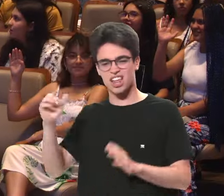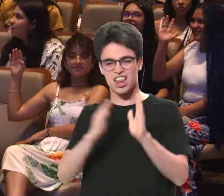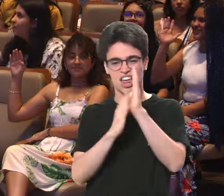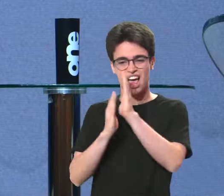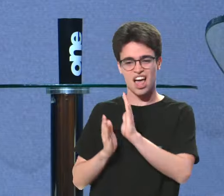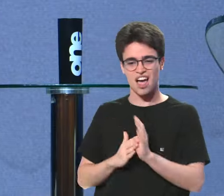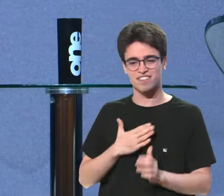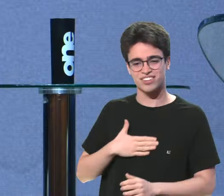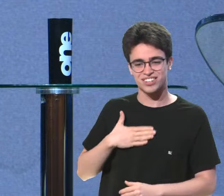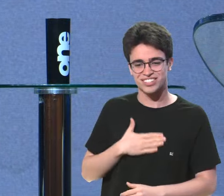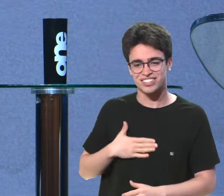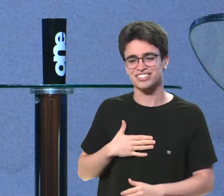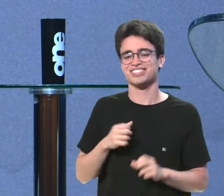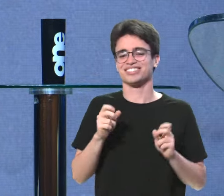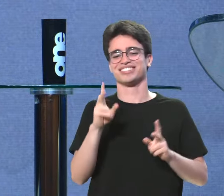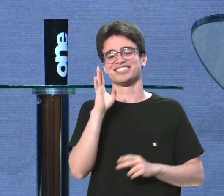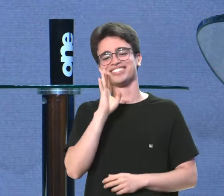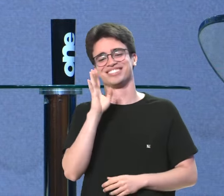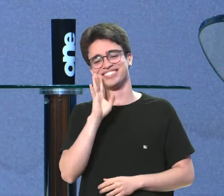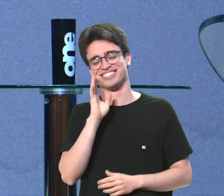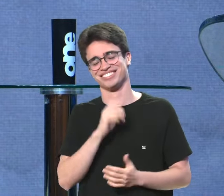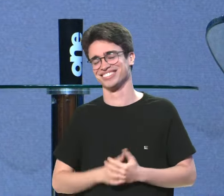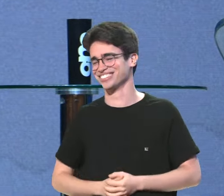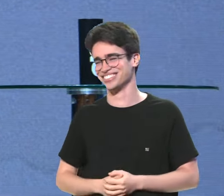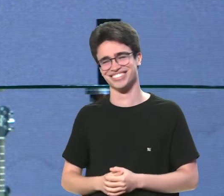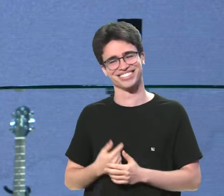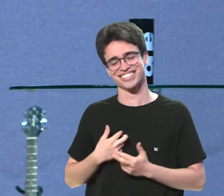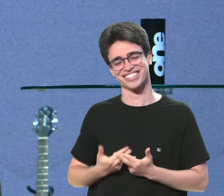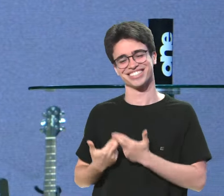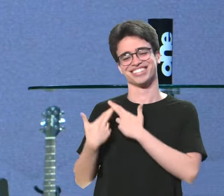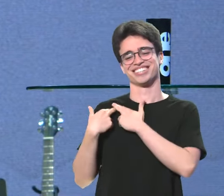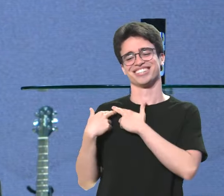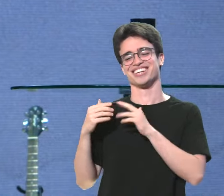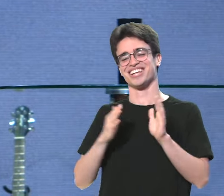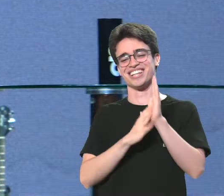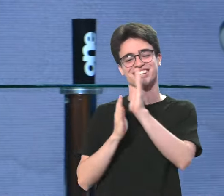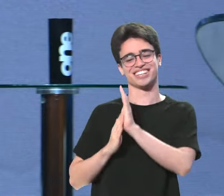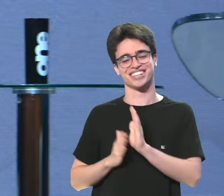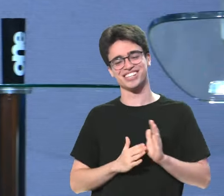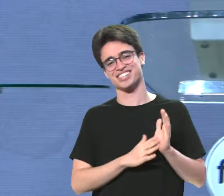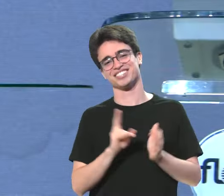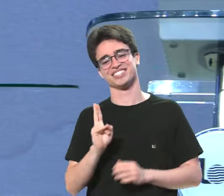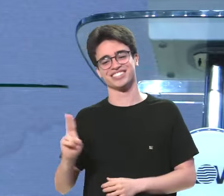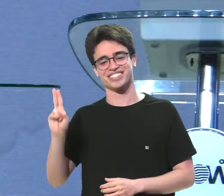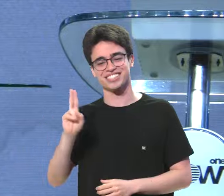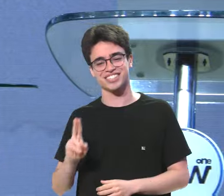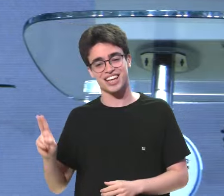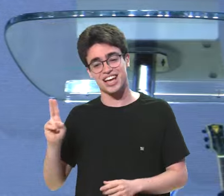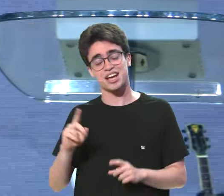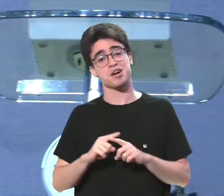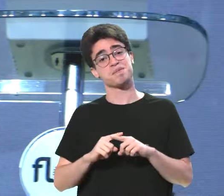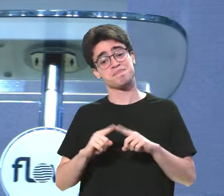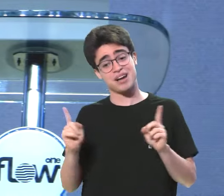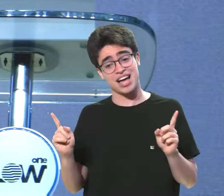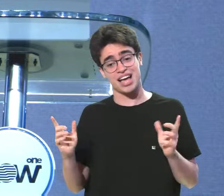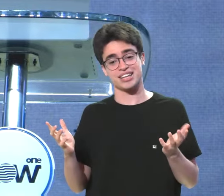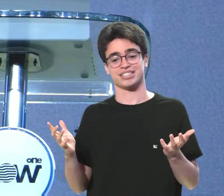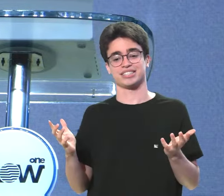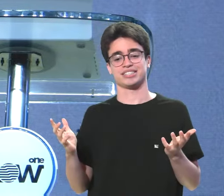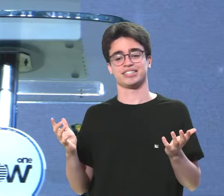beleza legal eu fui um dos responsáveis por fazer o louvor aqui também só que